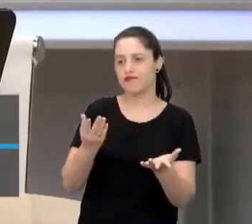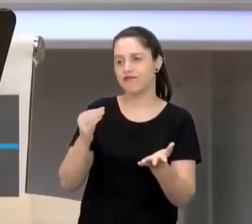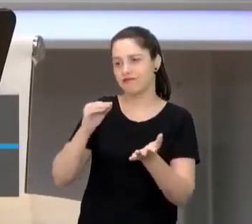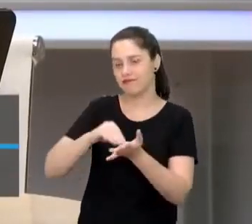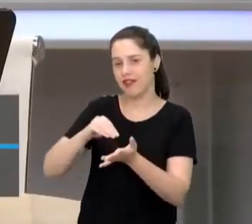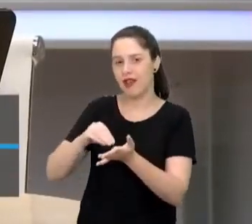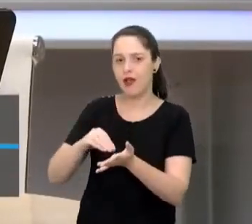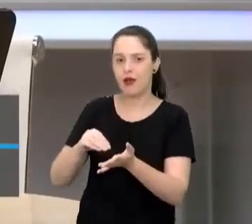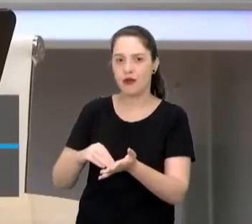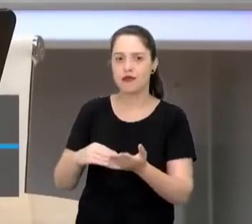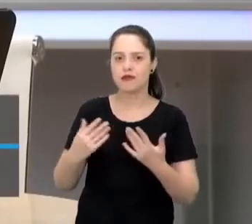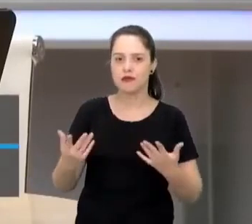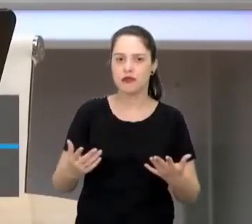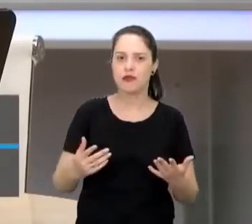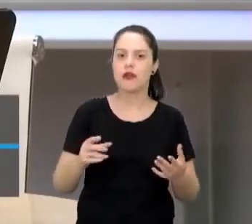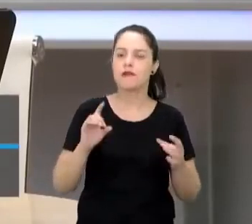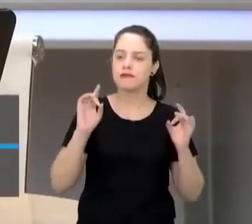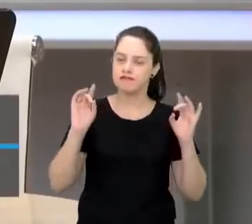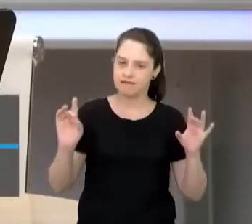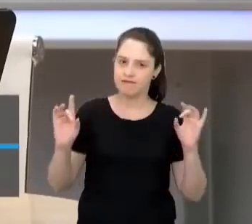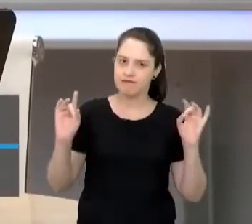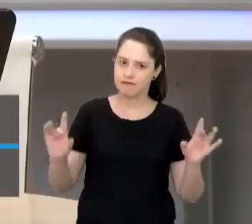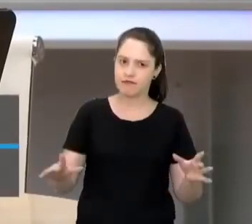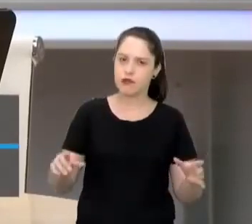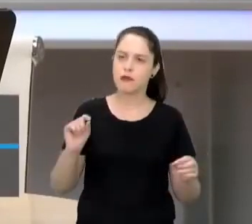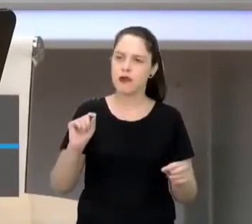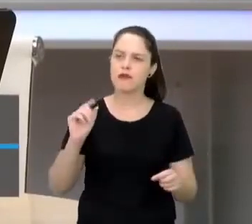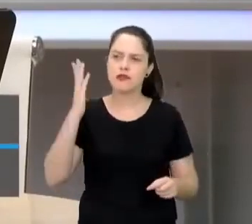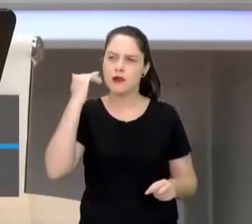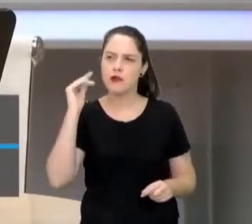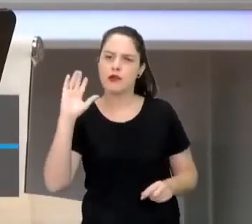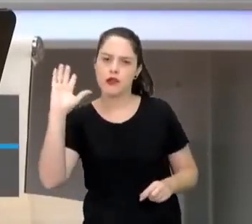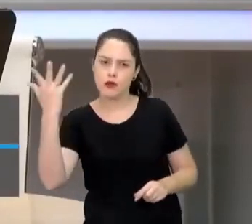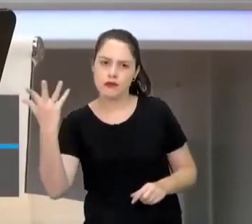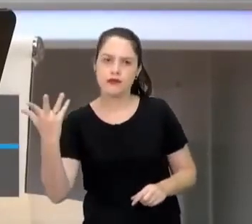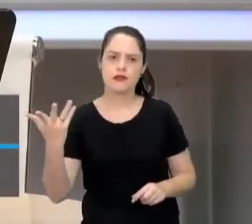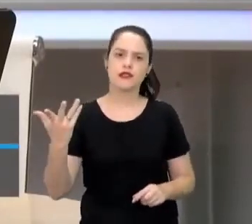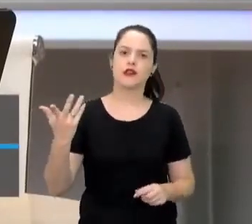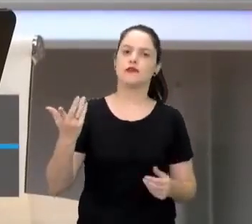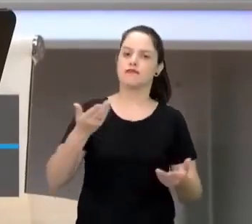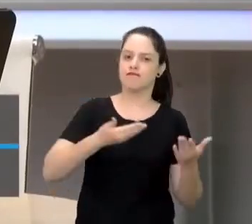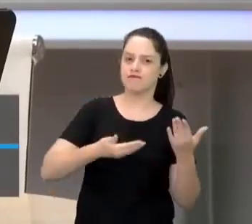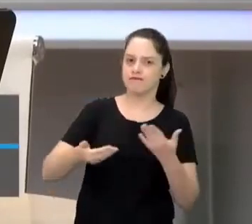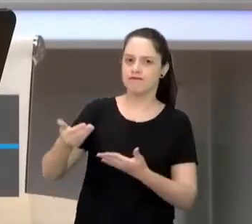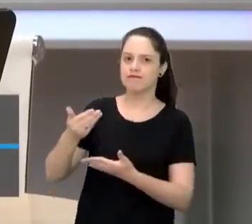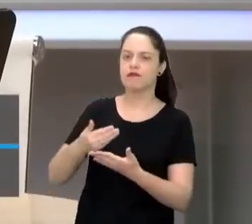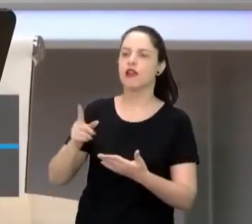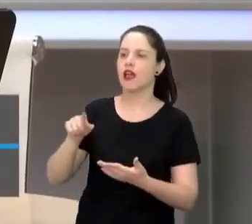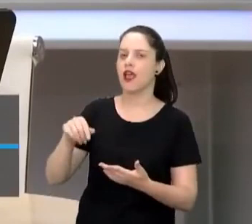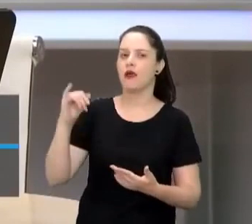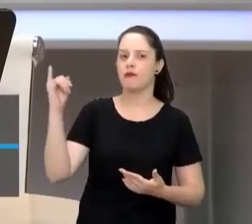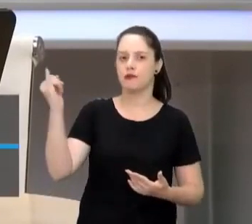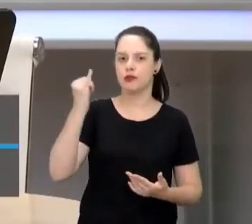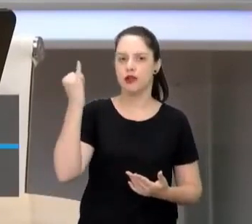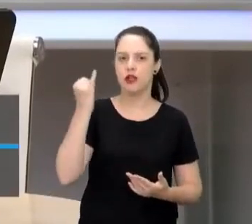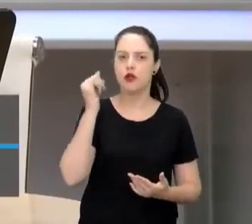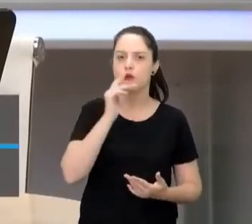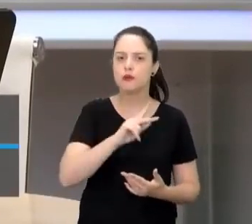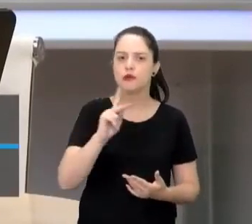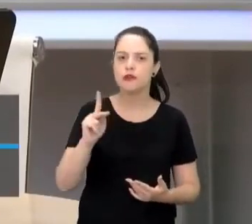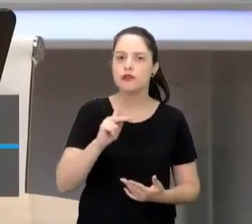se merece alguma atenção especial, perceber o que está acontecendo, certo? Conversar quando necessário. Então, é muito importante que os professores